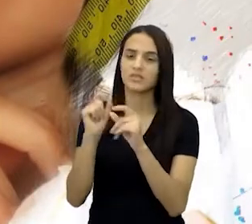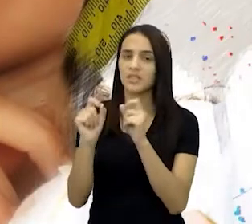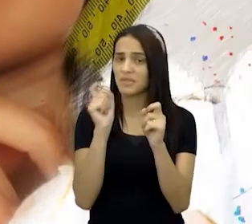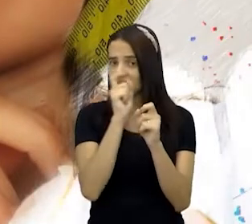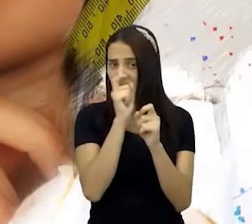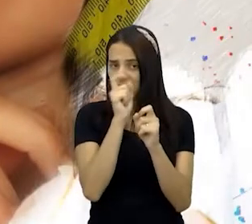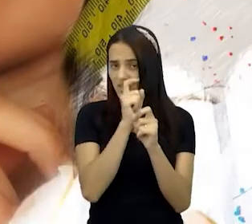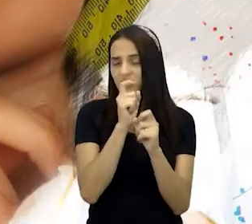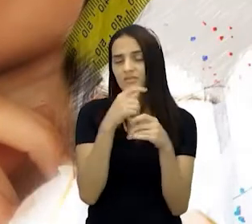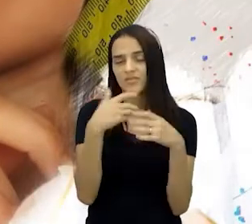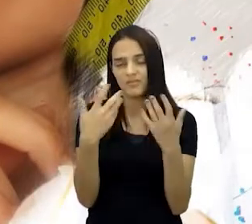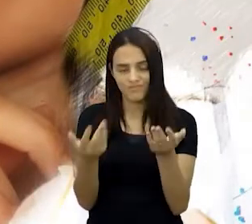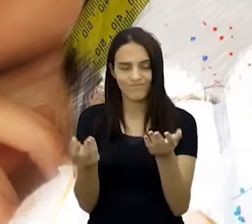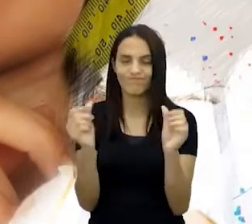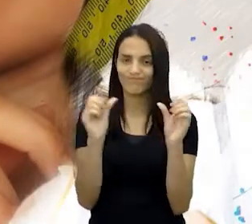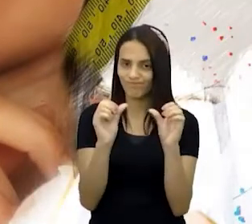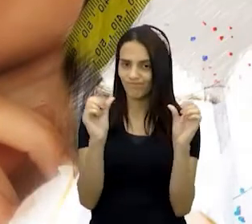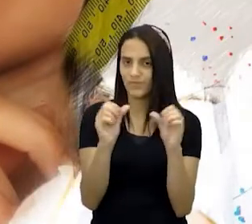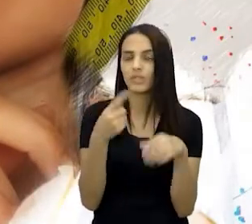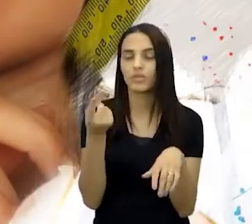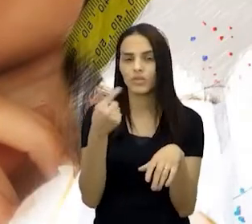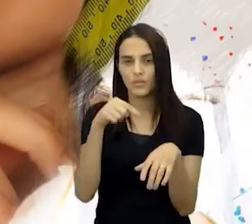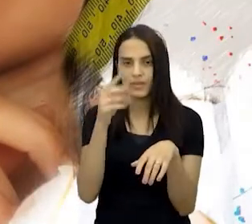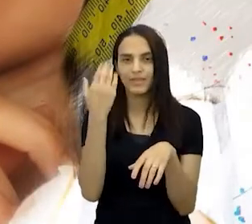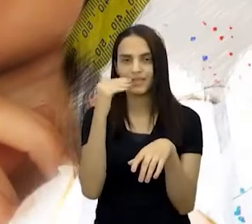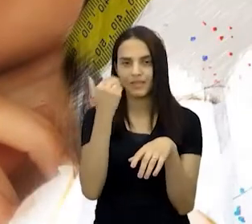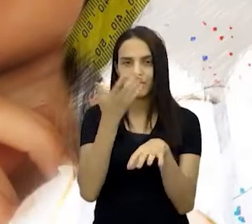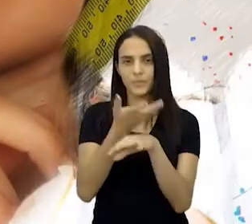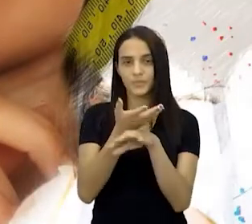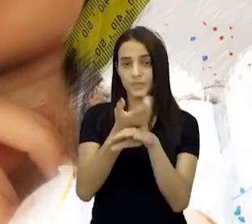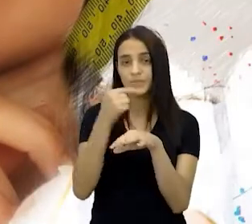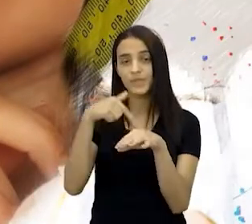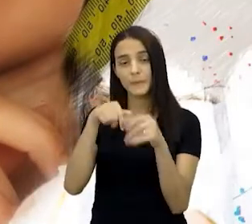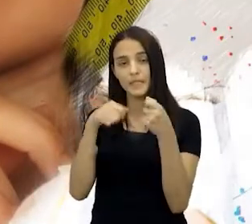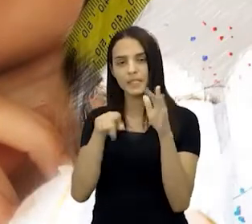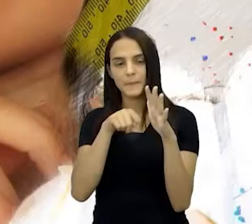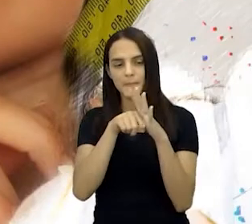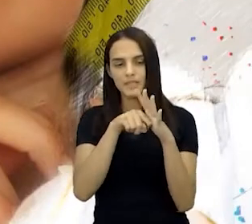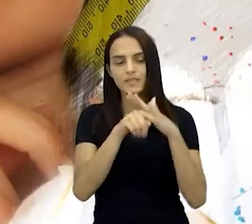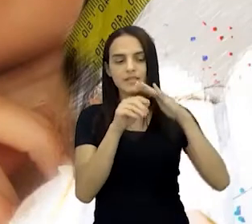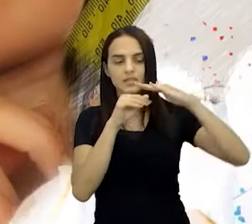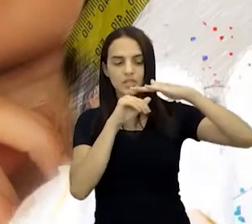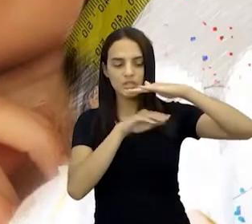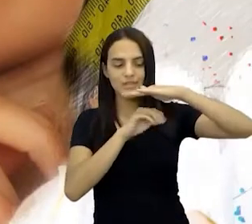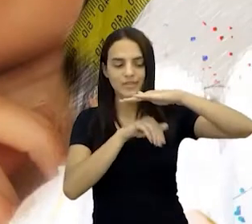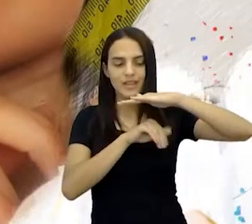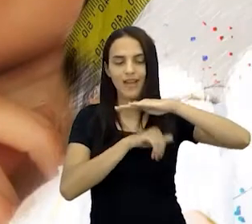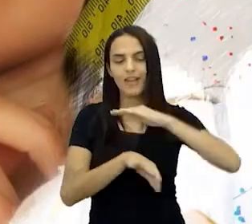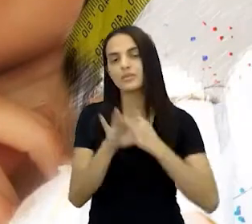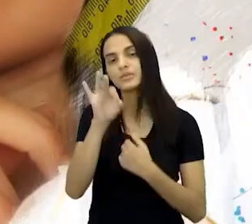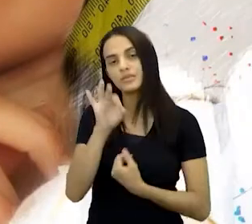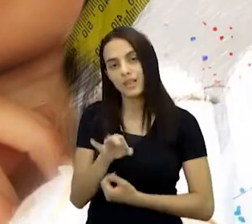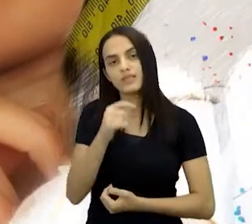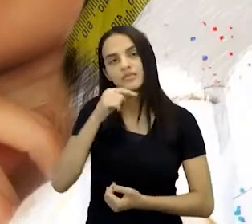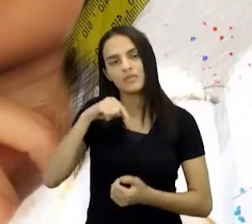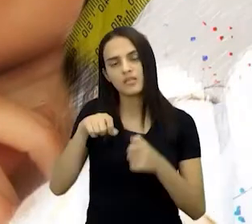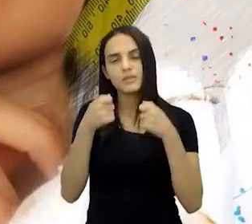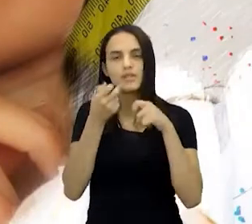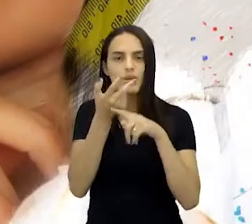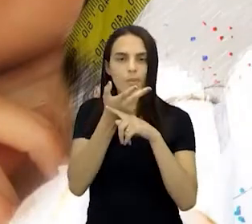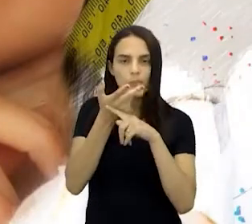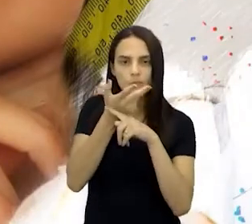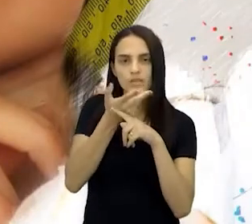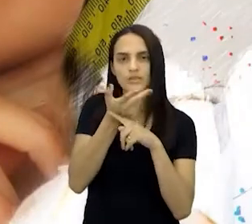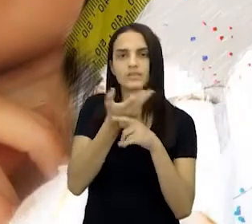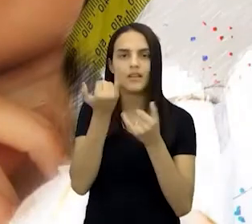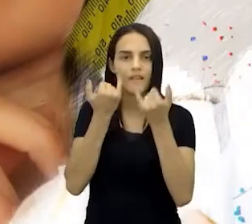a gente vai entender dentro do nosso componente que nós vamos precisar de pesquisa, de dados, né? Que a gente tem que buscar